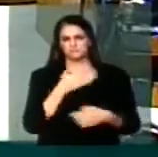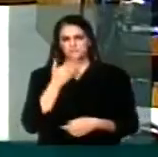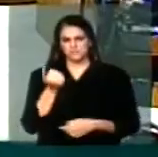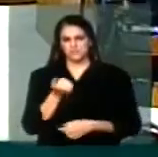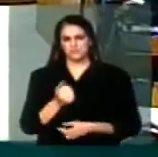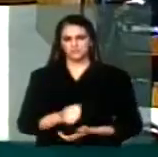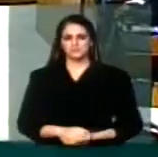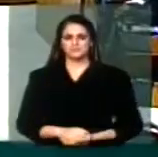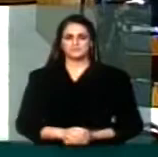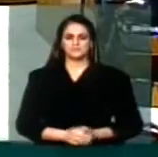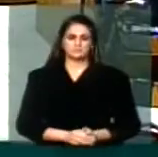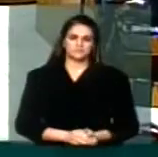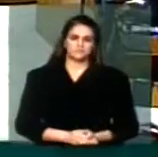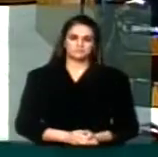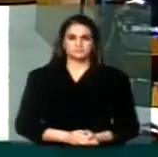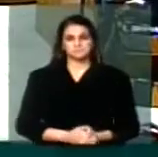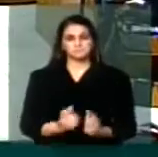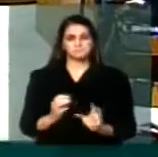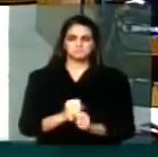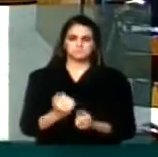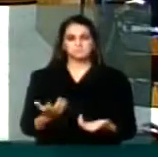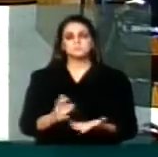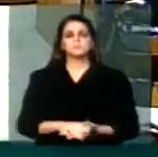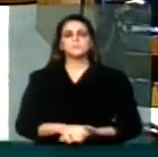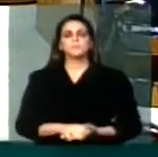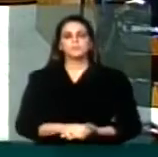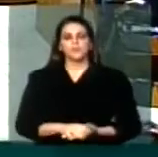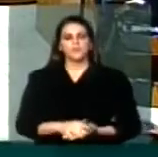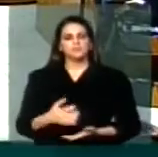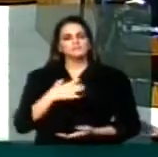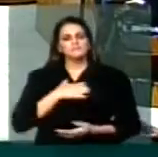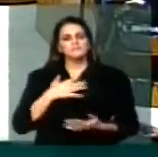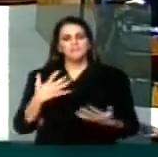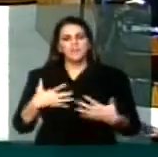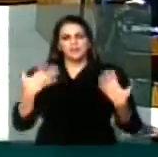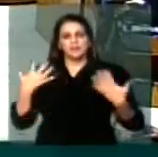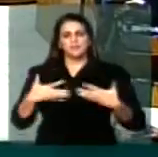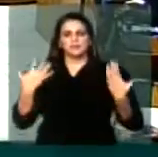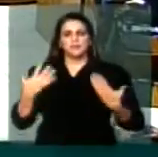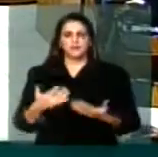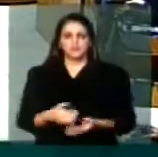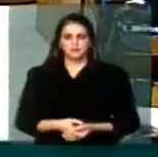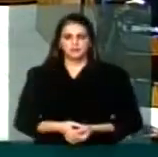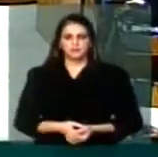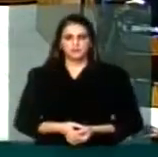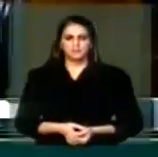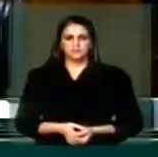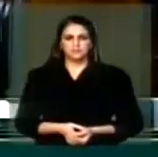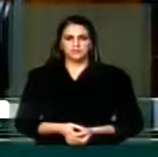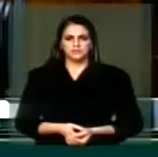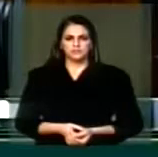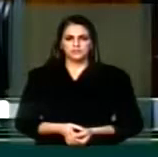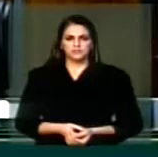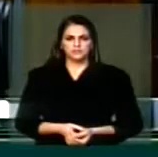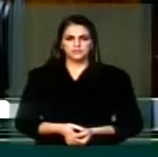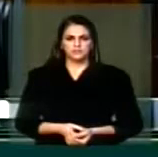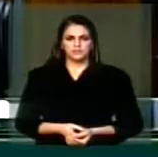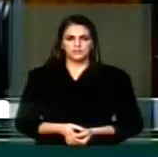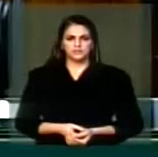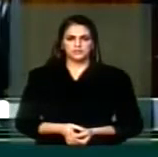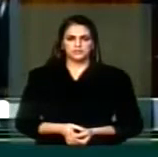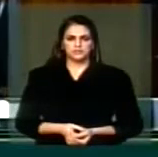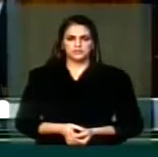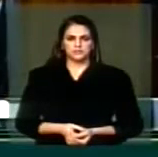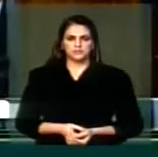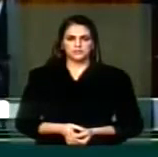7, então. Vai presidente, eu fui muito estimulada a correr ao plenário. Vai utilizar os 2 tempos. Posso utilizar os 2,